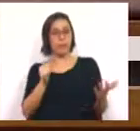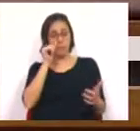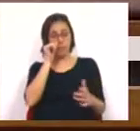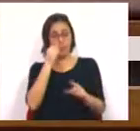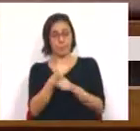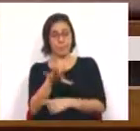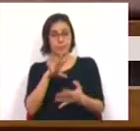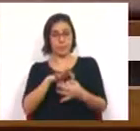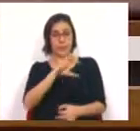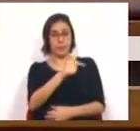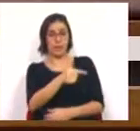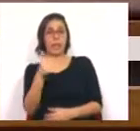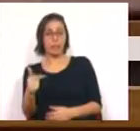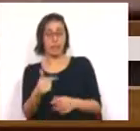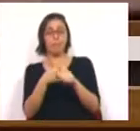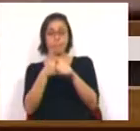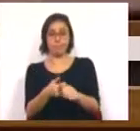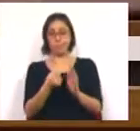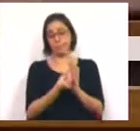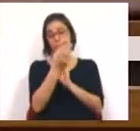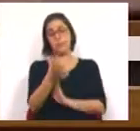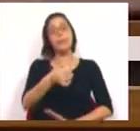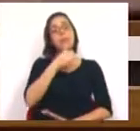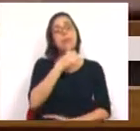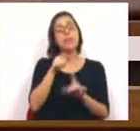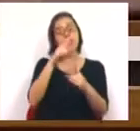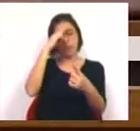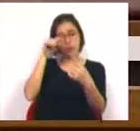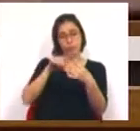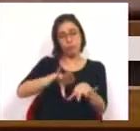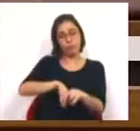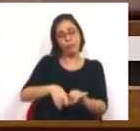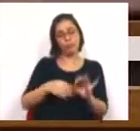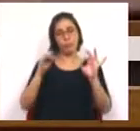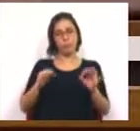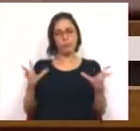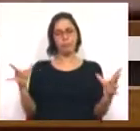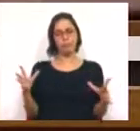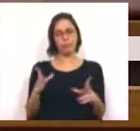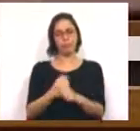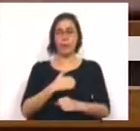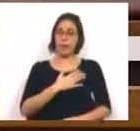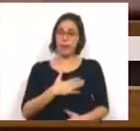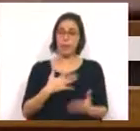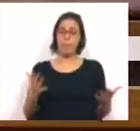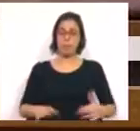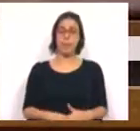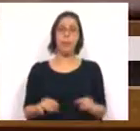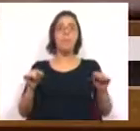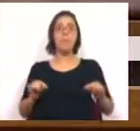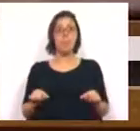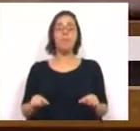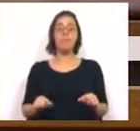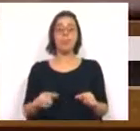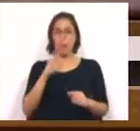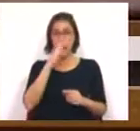também o caso dos TTT foi precedido de um conjunto de medidas no sentido da degradação e desmantelamento da empresa. Hoje,